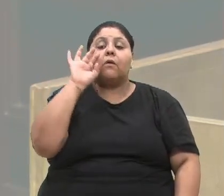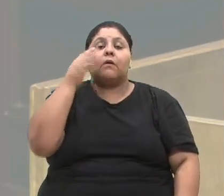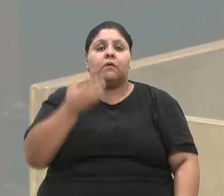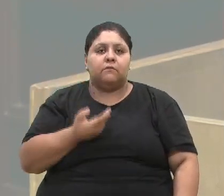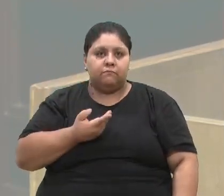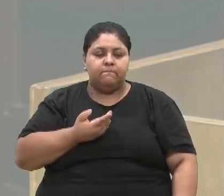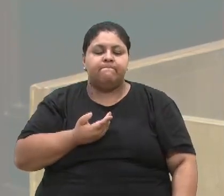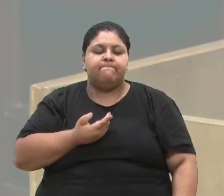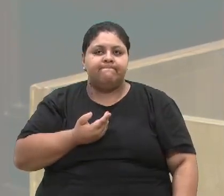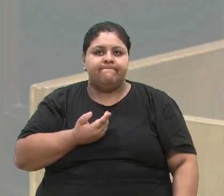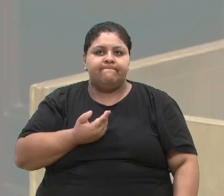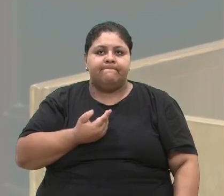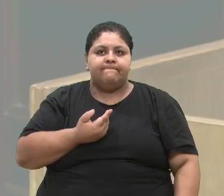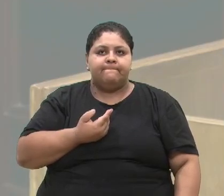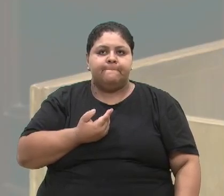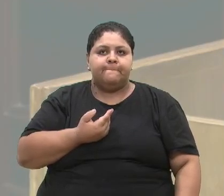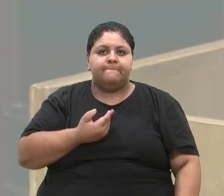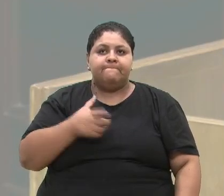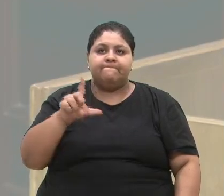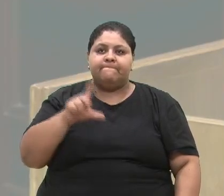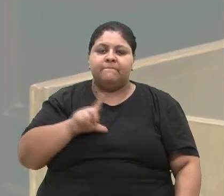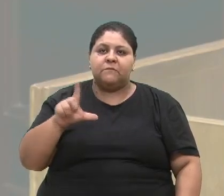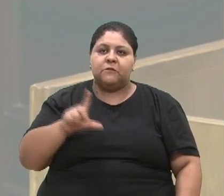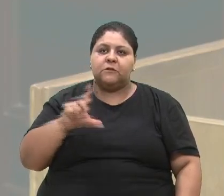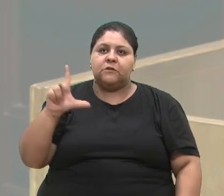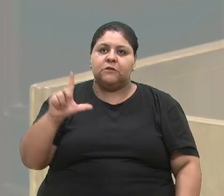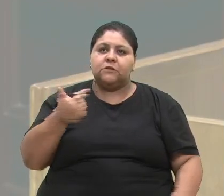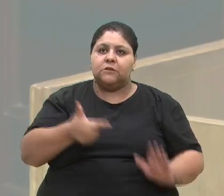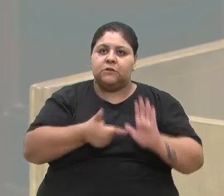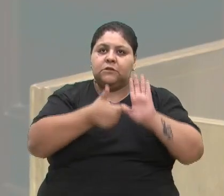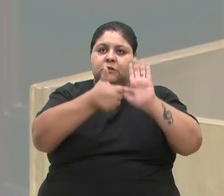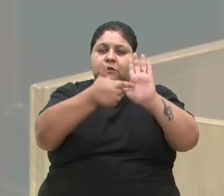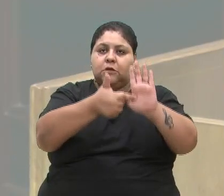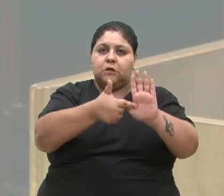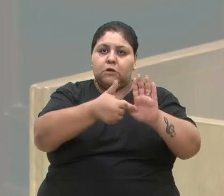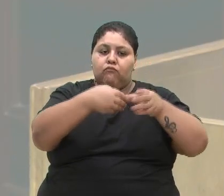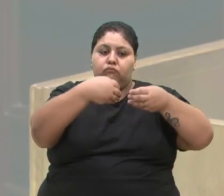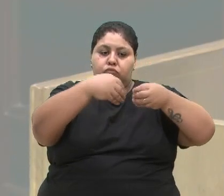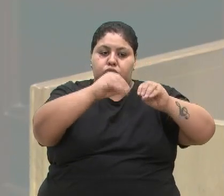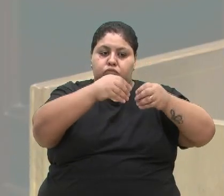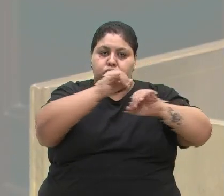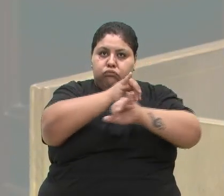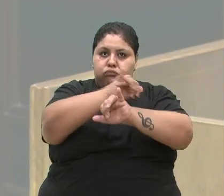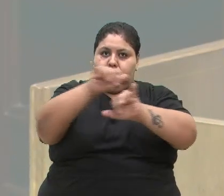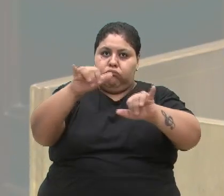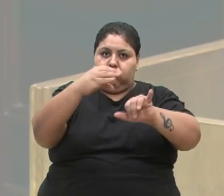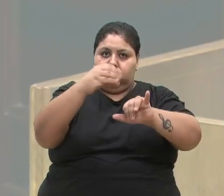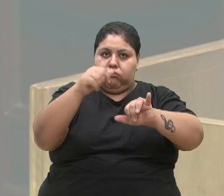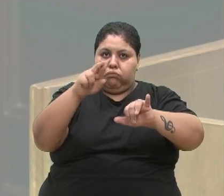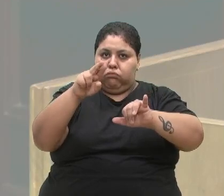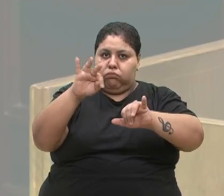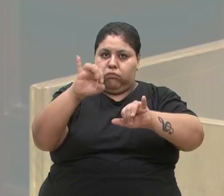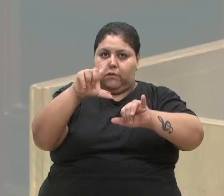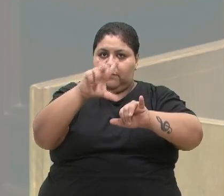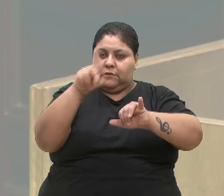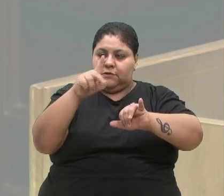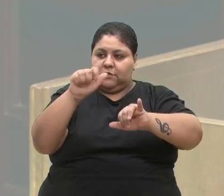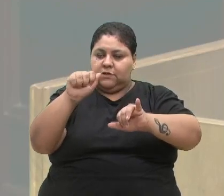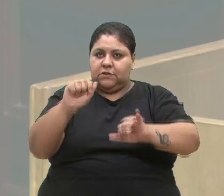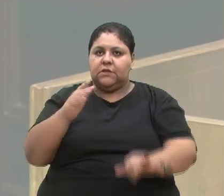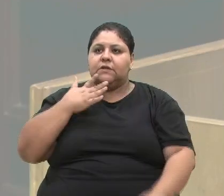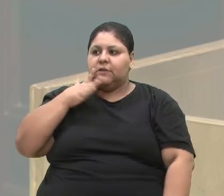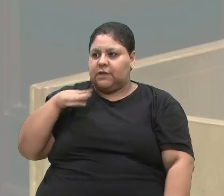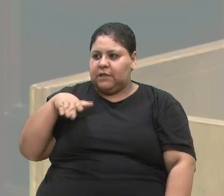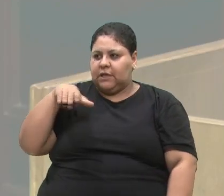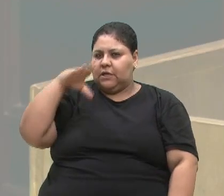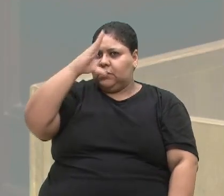né? Teve o lançamento da cartilha, a cartilha da criança e do adolescente,